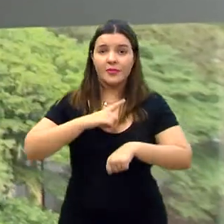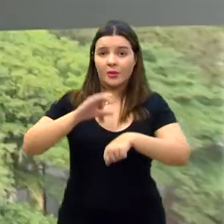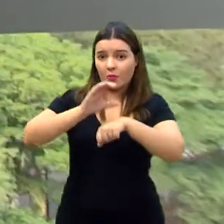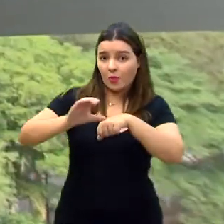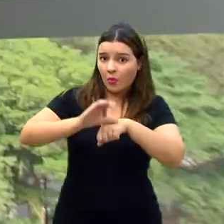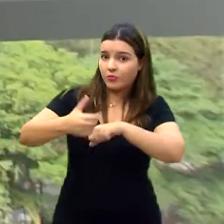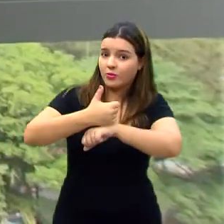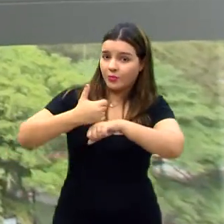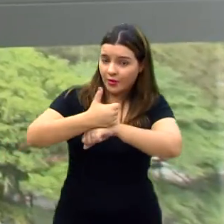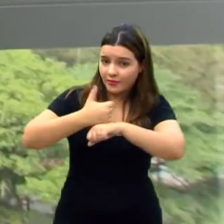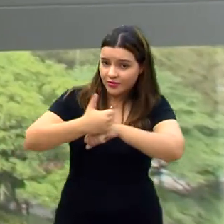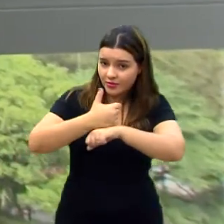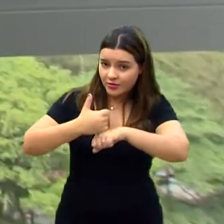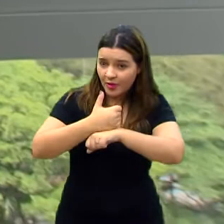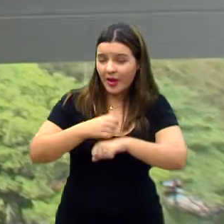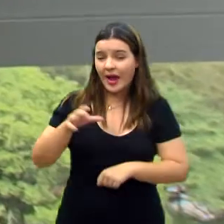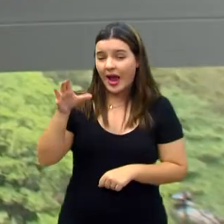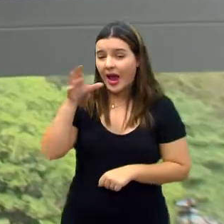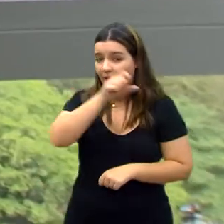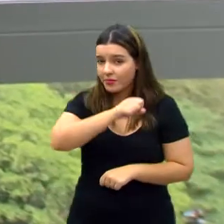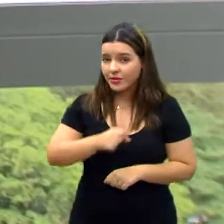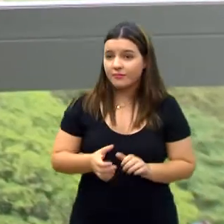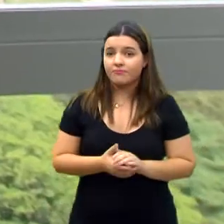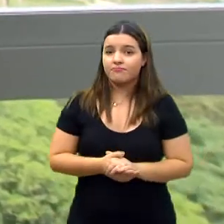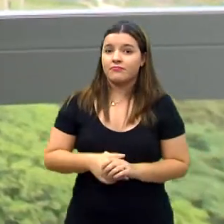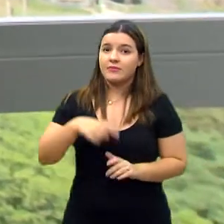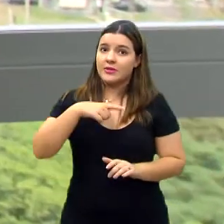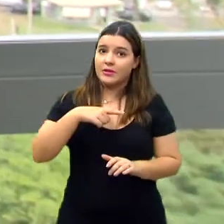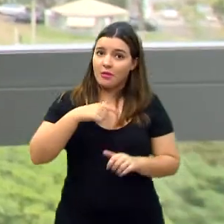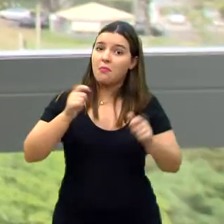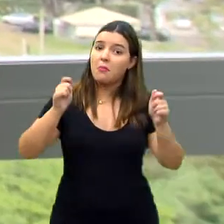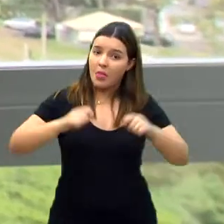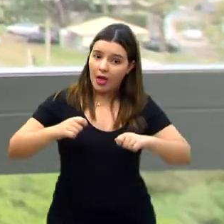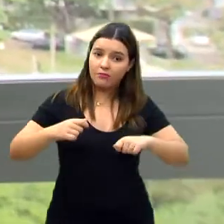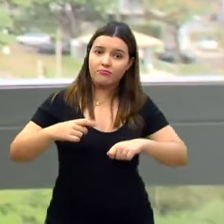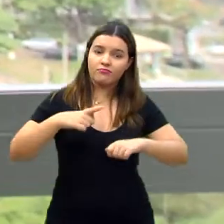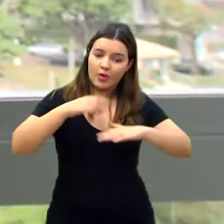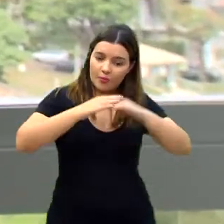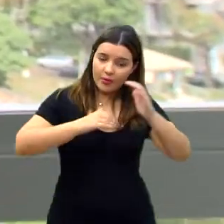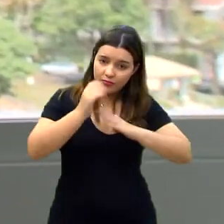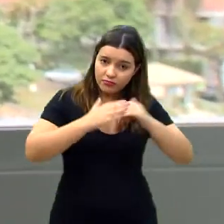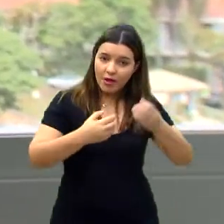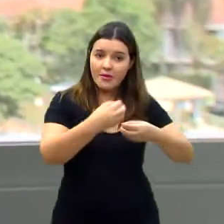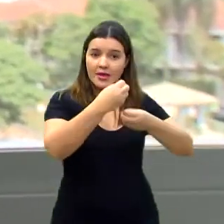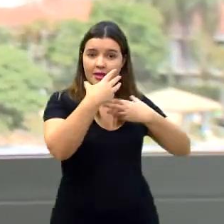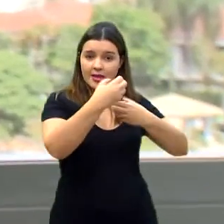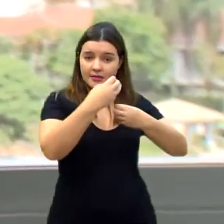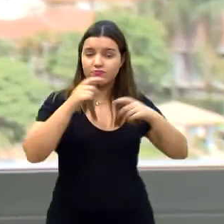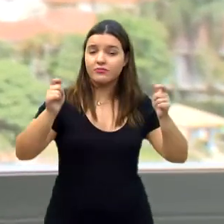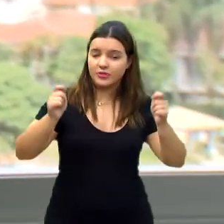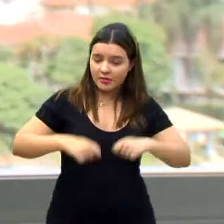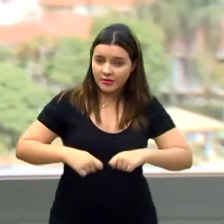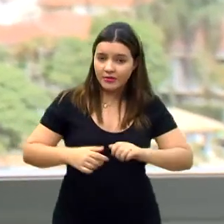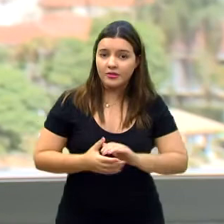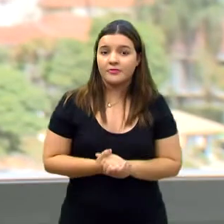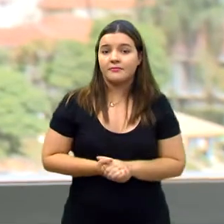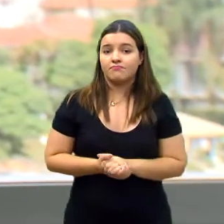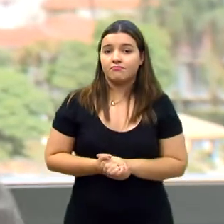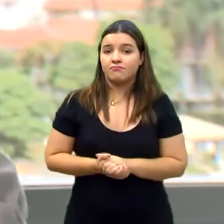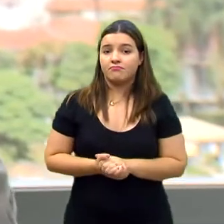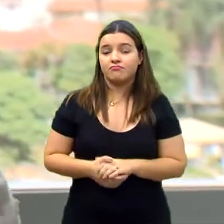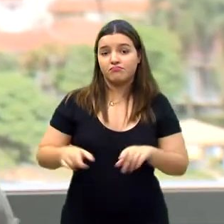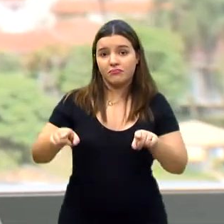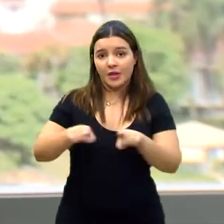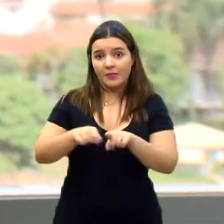técnicos né que são mais Breves mas também te preparam para Profissão te deixam ácido para fazer o design interiores